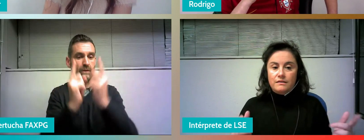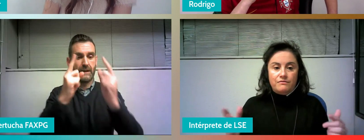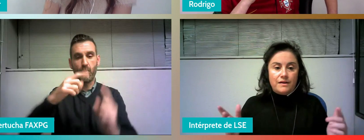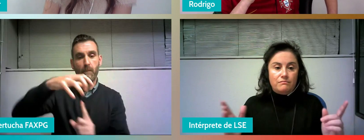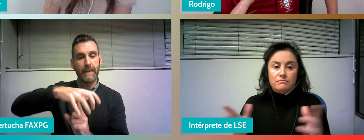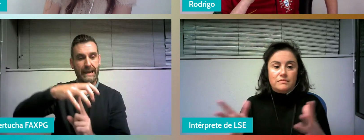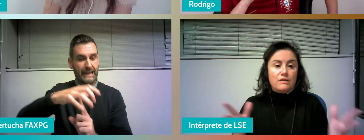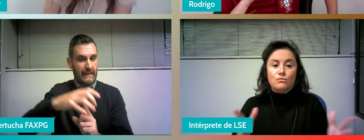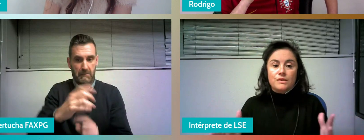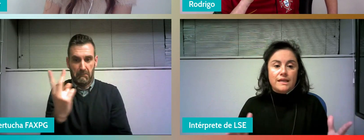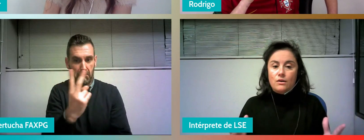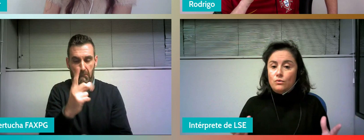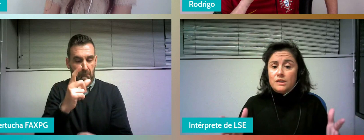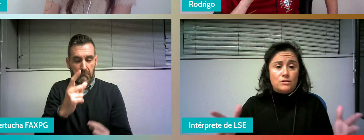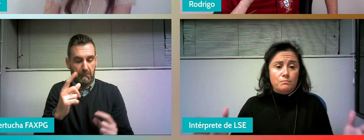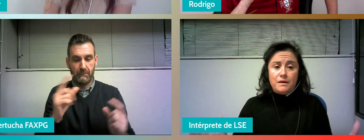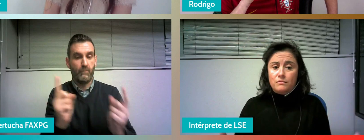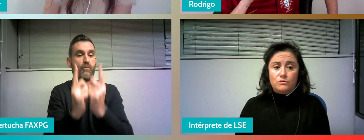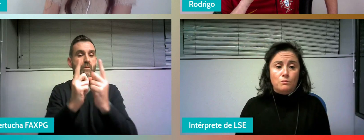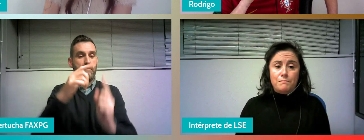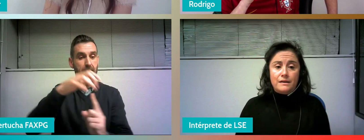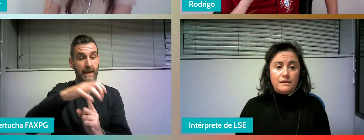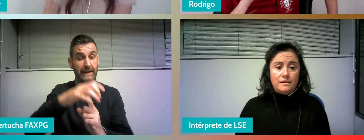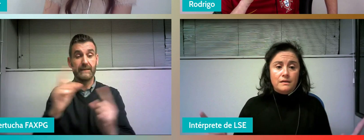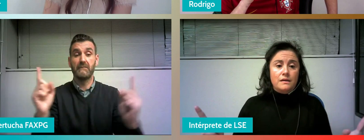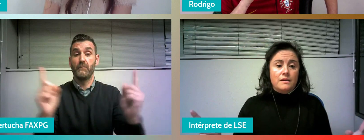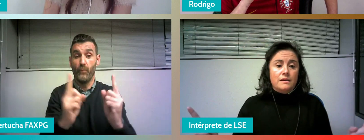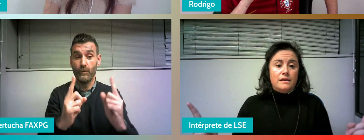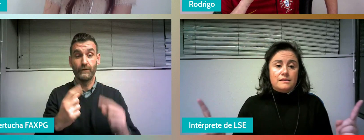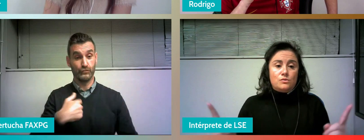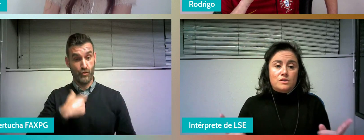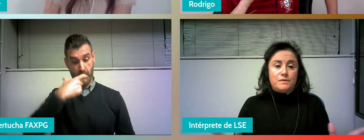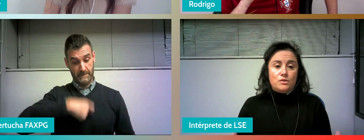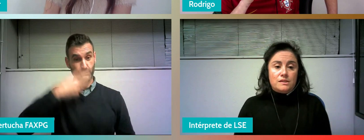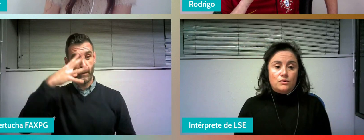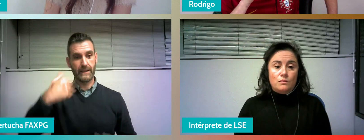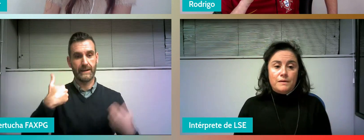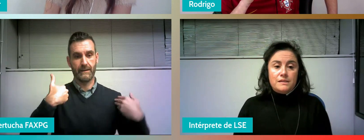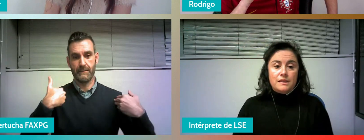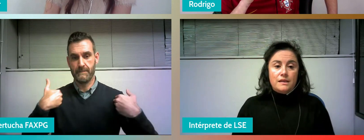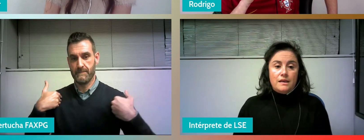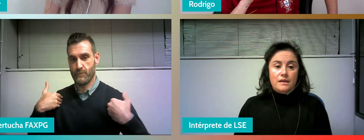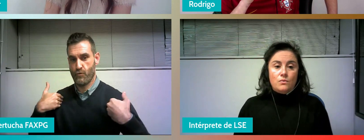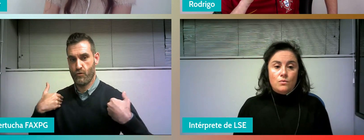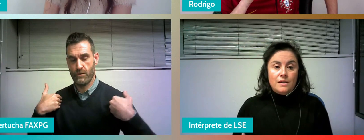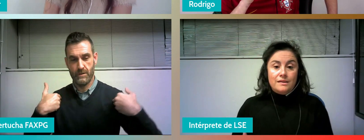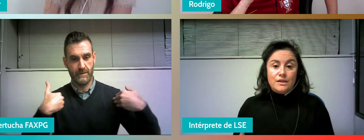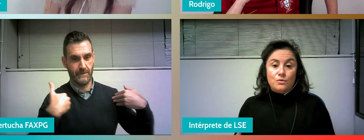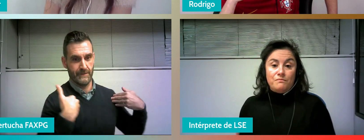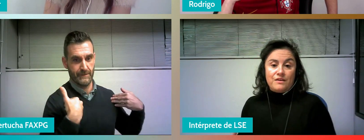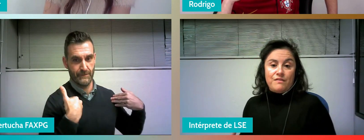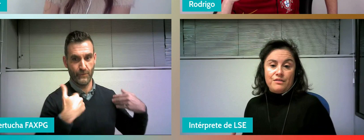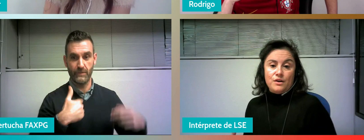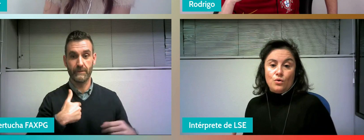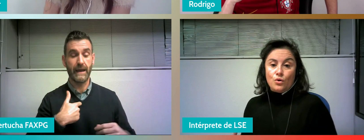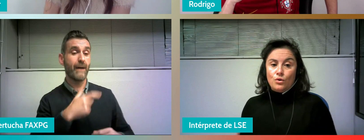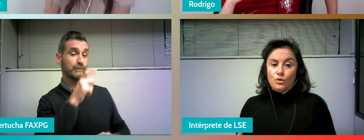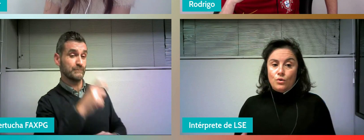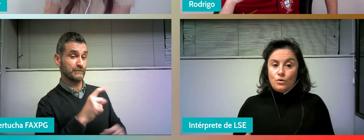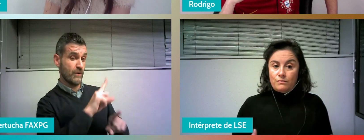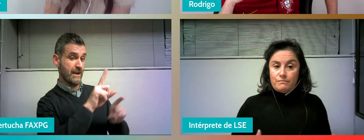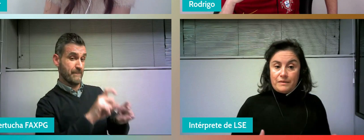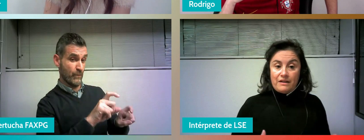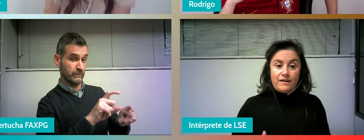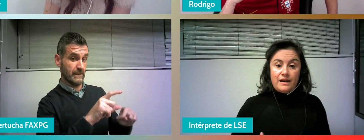que ten un diálogo, que se topan nun parque, estas dúas persoas atópanse, e eu teño que facer o